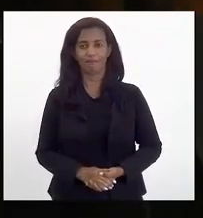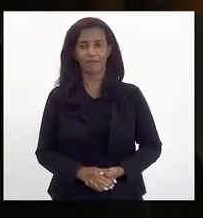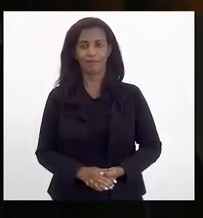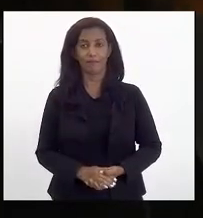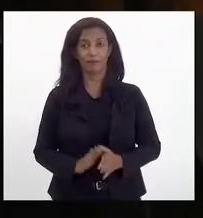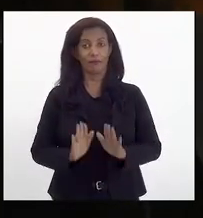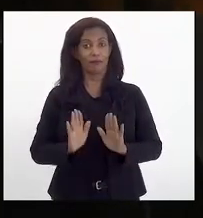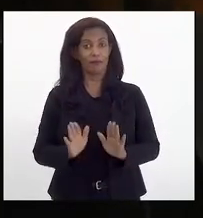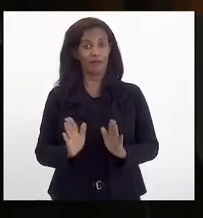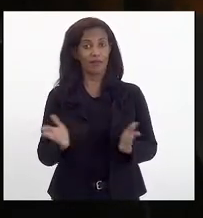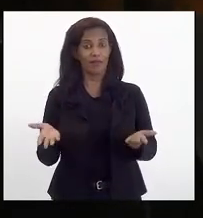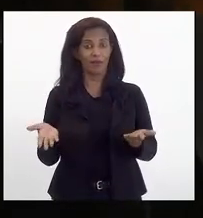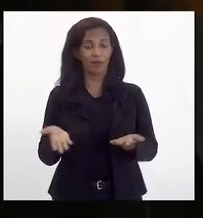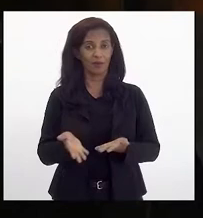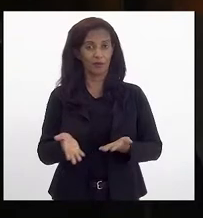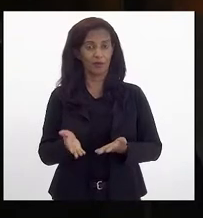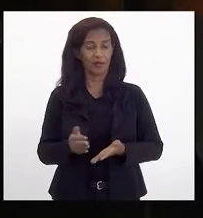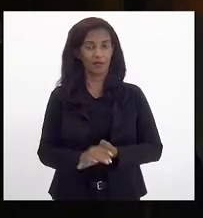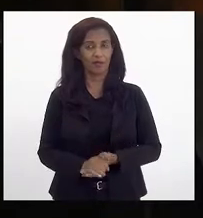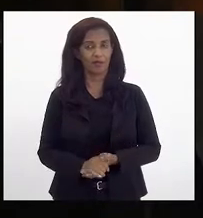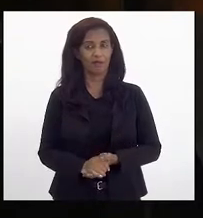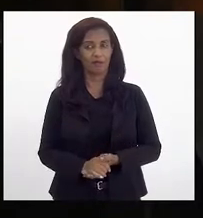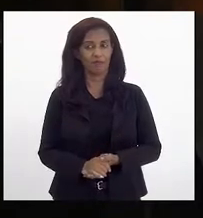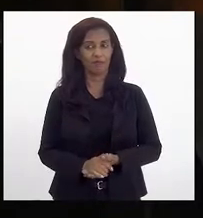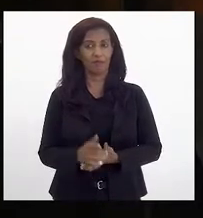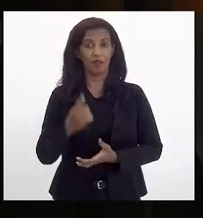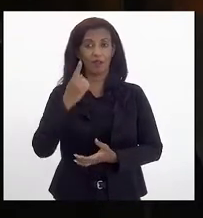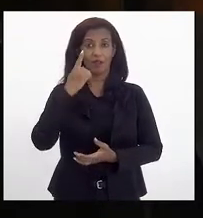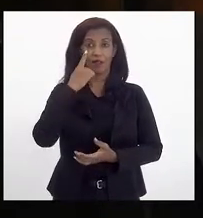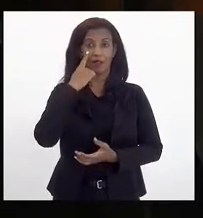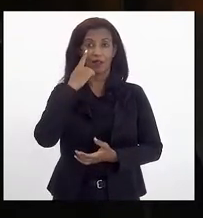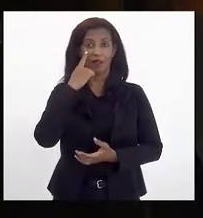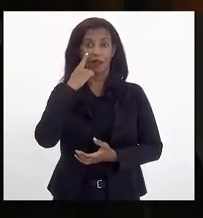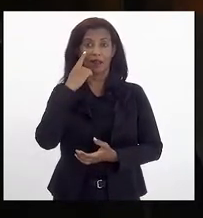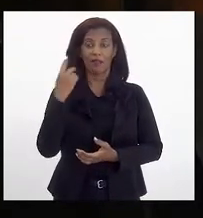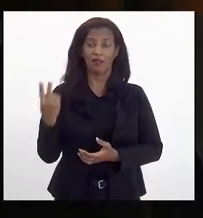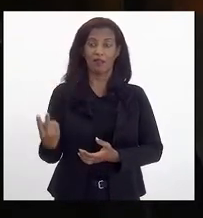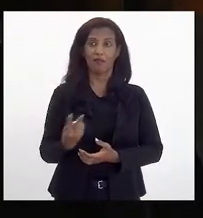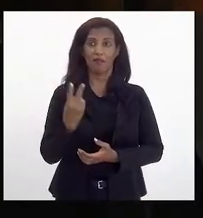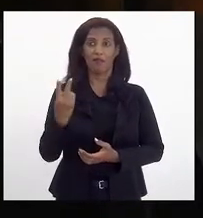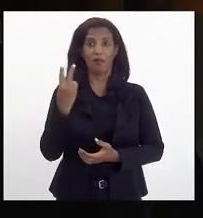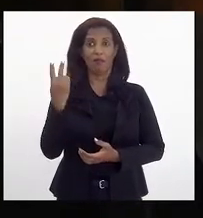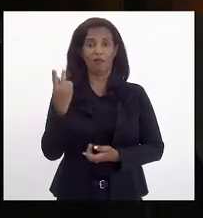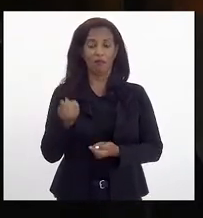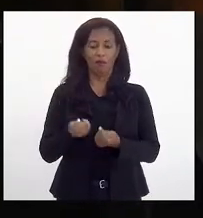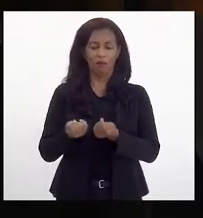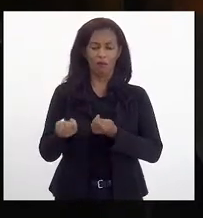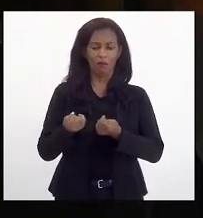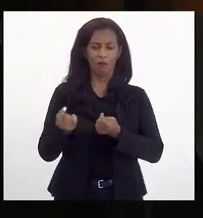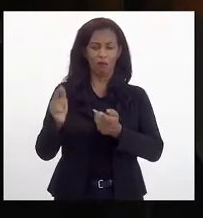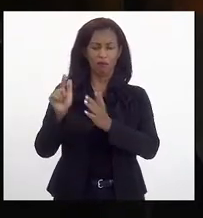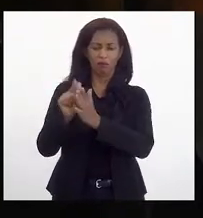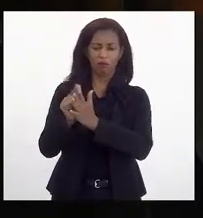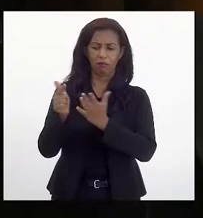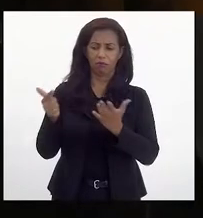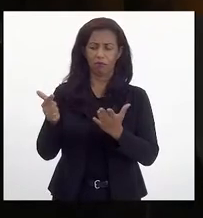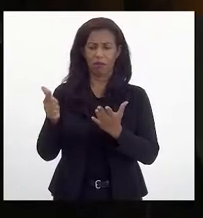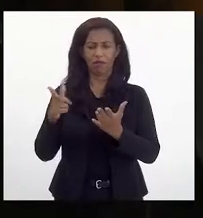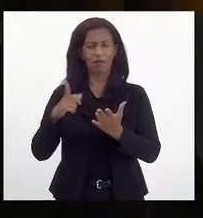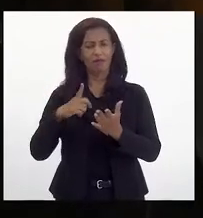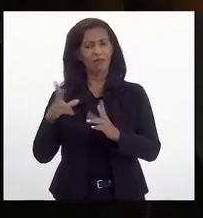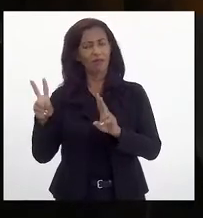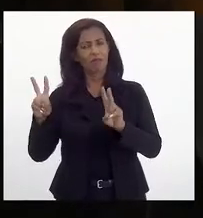Mas hoje, ao ver aqui o jornal Valor Econômico, tem uma